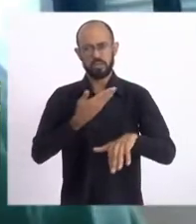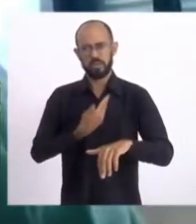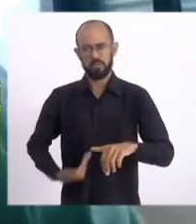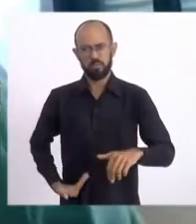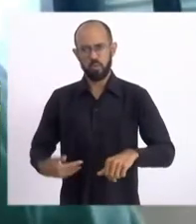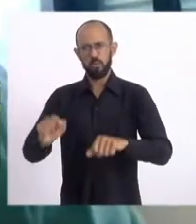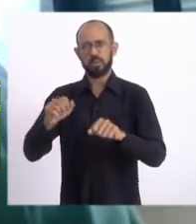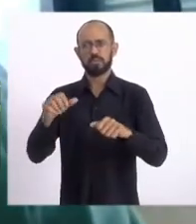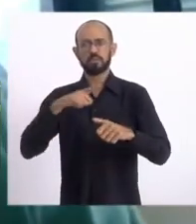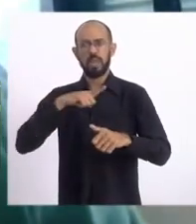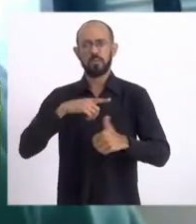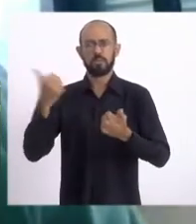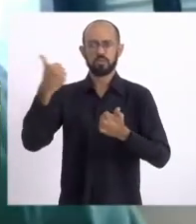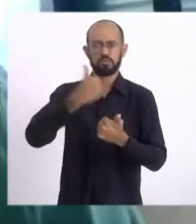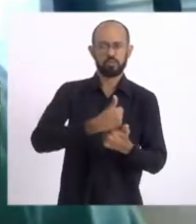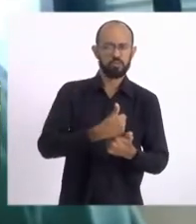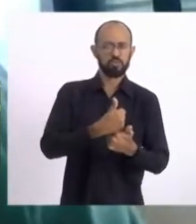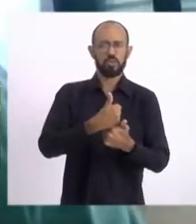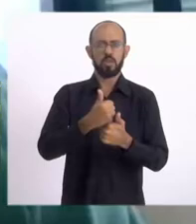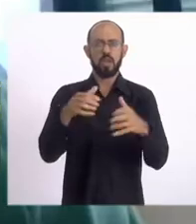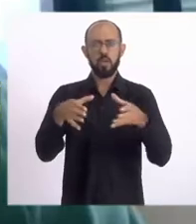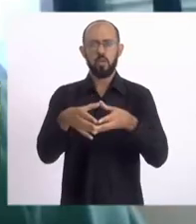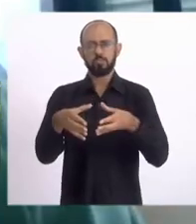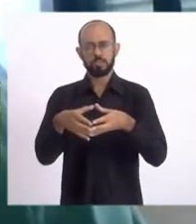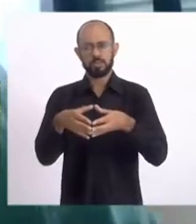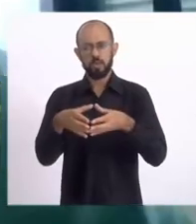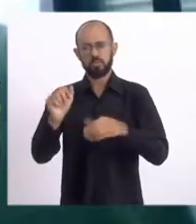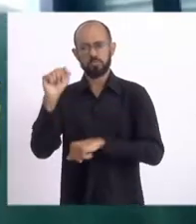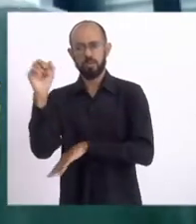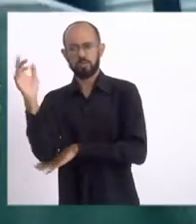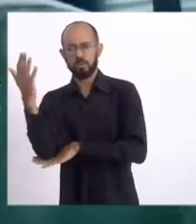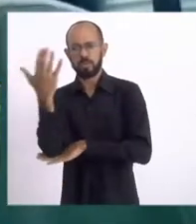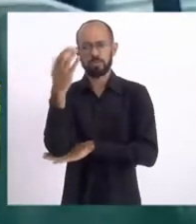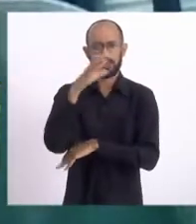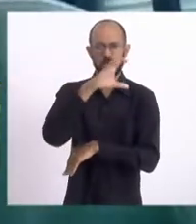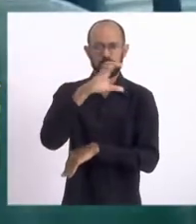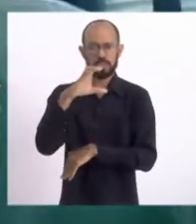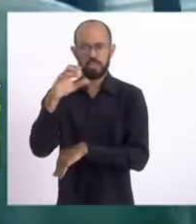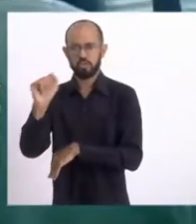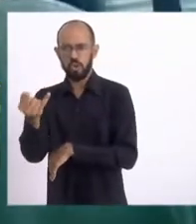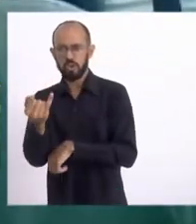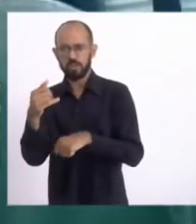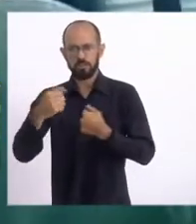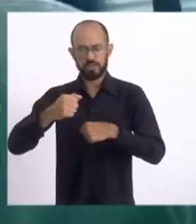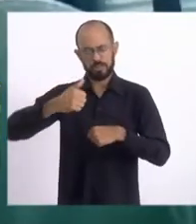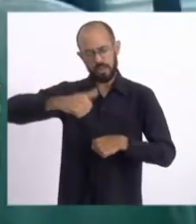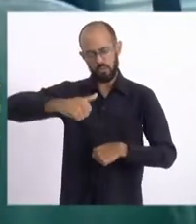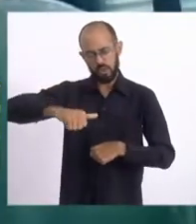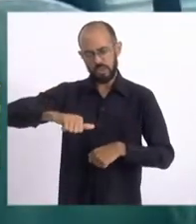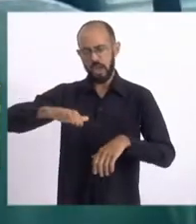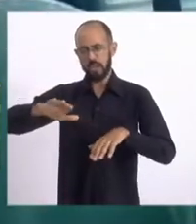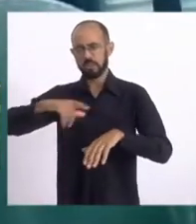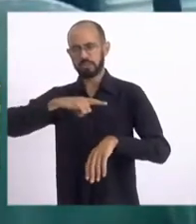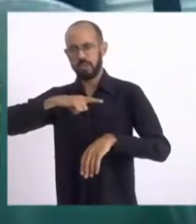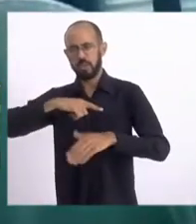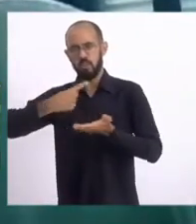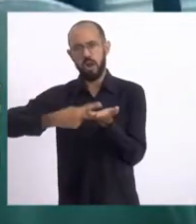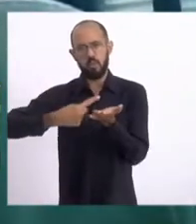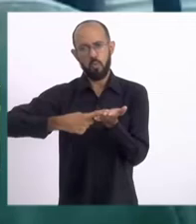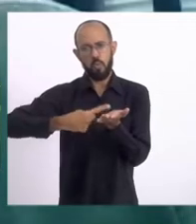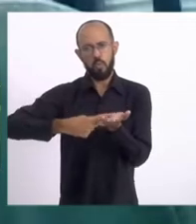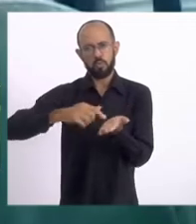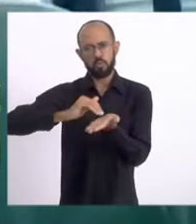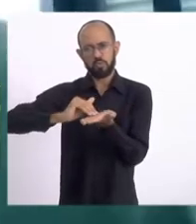Comissão de Meio Ambiente que a CCJ deve dar um parecer. E há um acordo, eu expliquei a Vossa Excelência, com o secretário